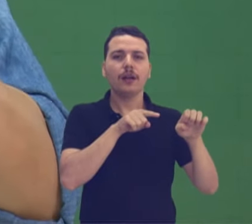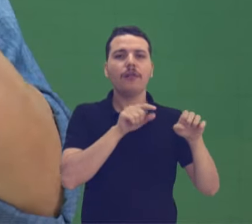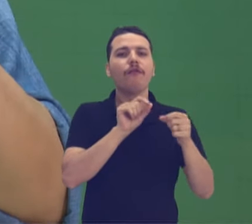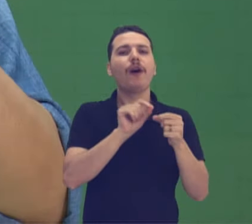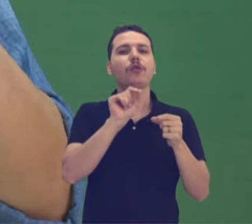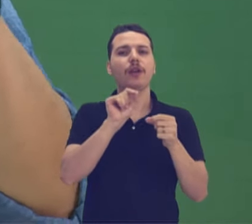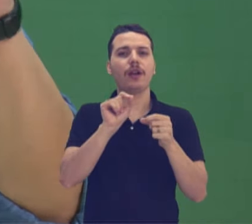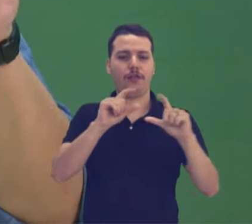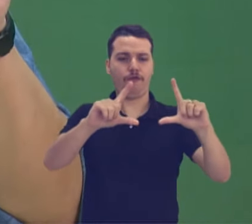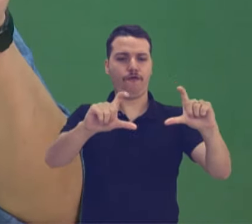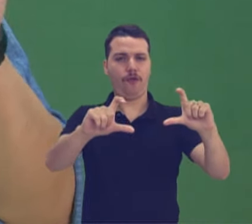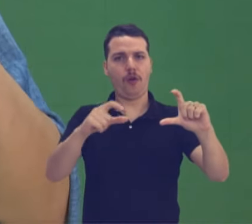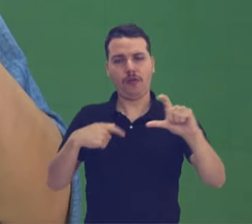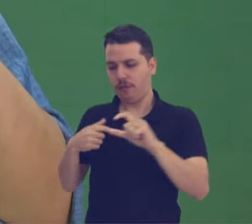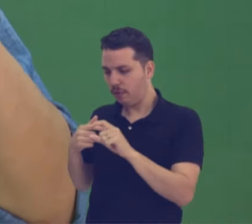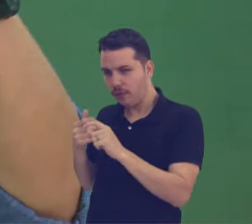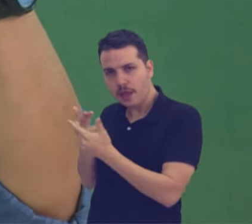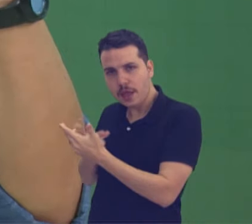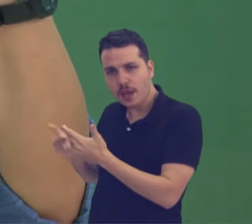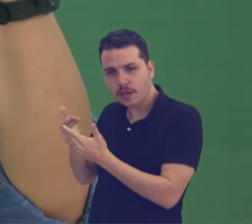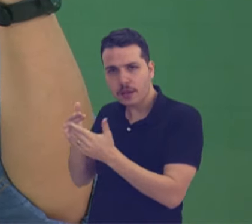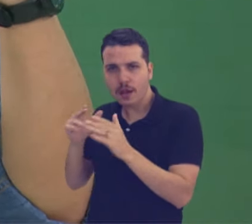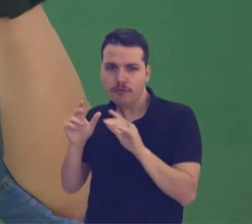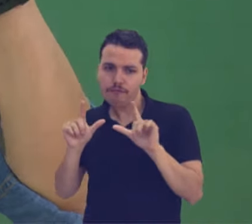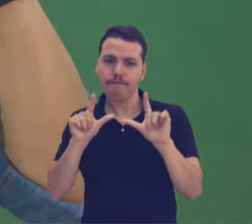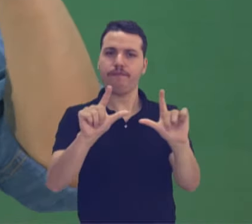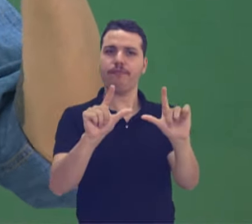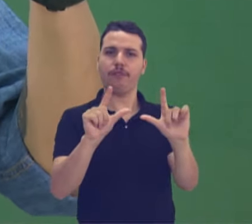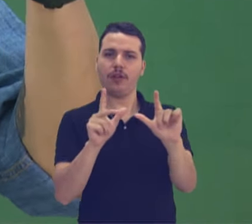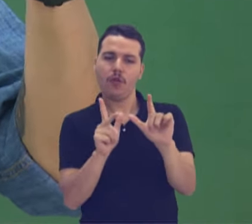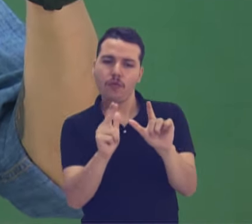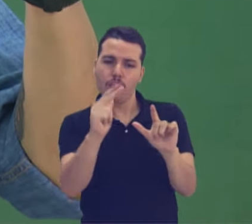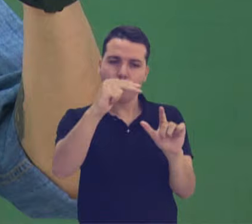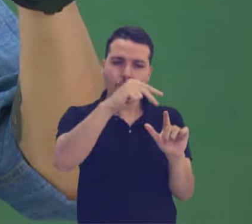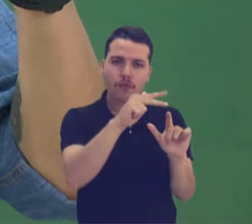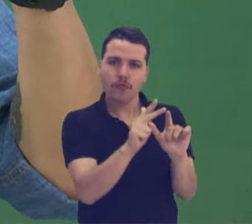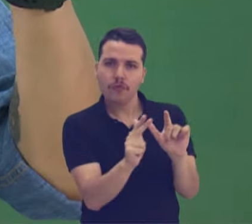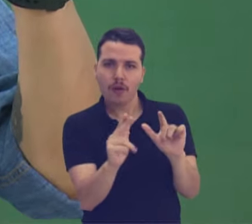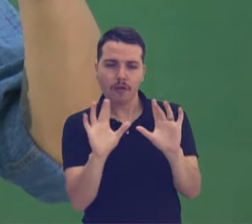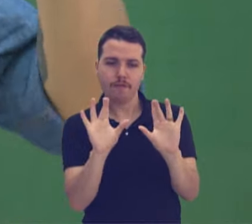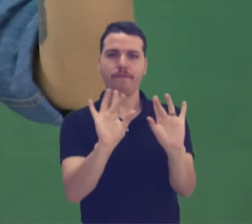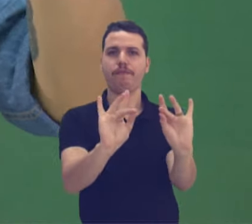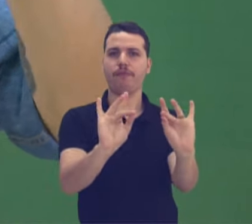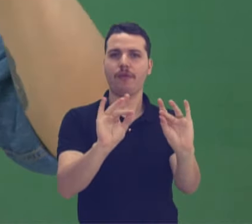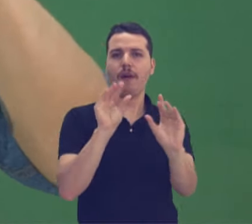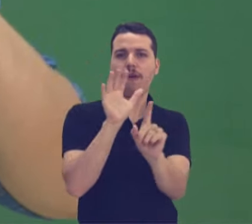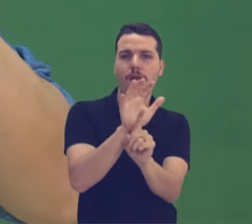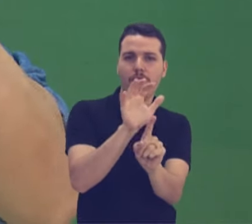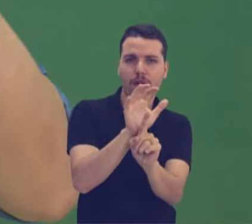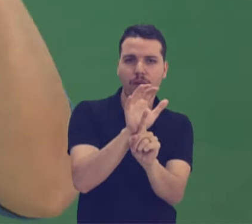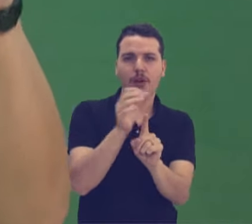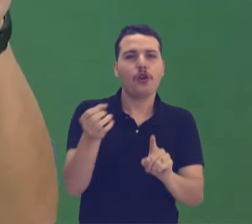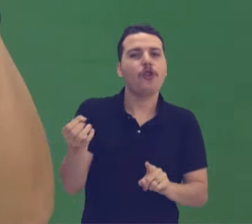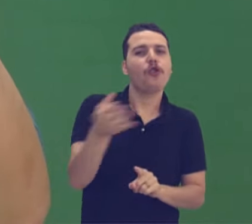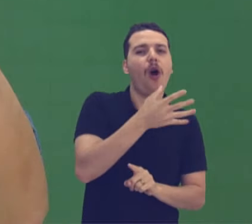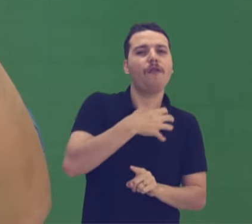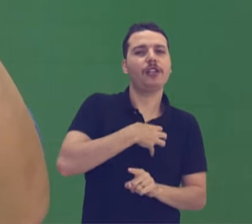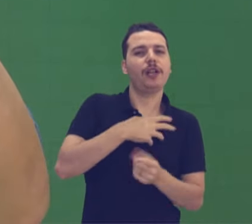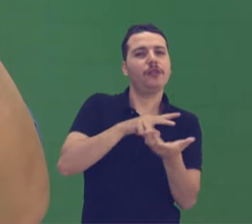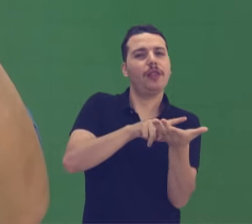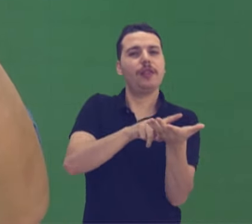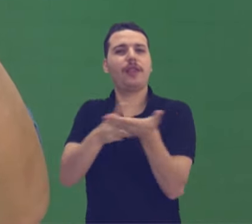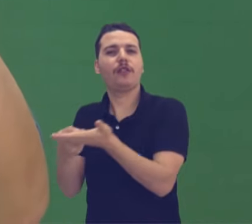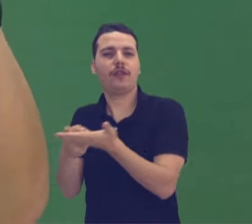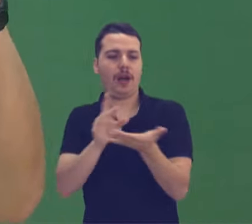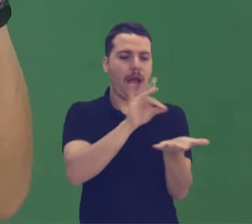de desenhos em fotografias ou seja um recorte da realidade na verdade que ele faz uma nova tradução na